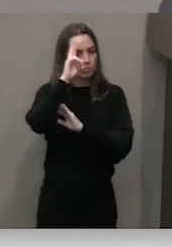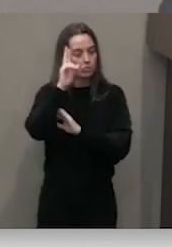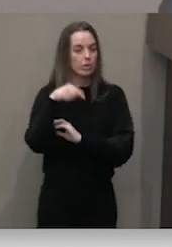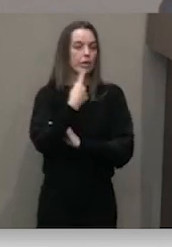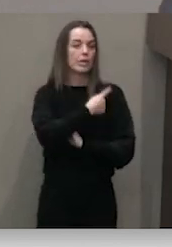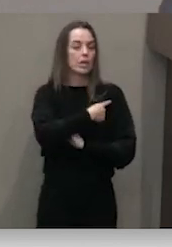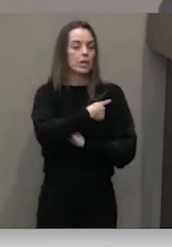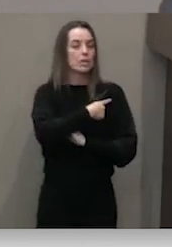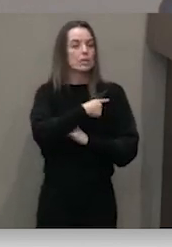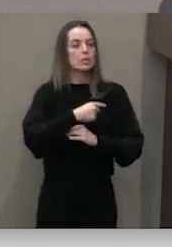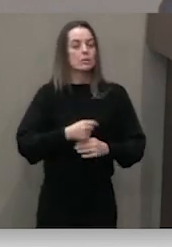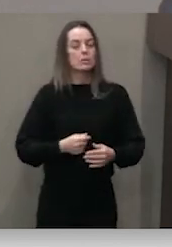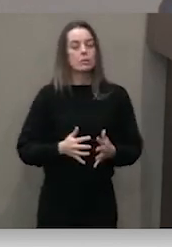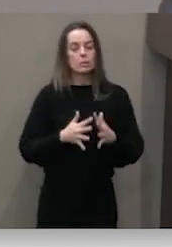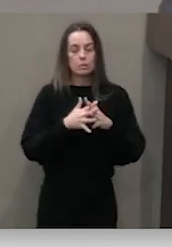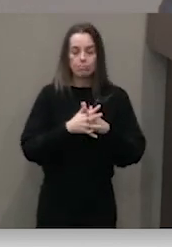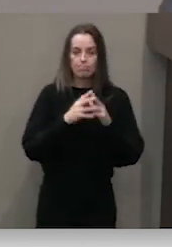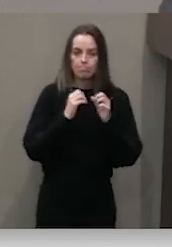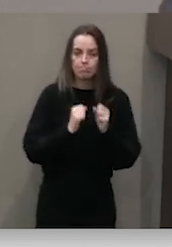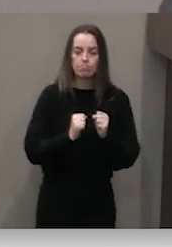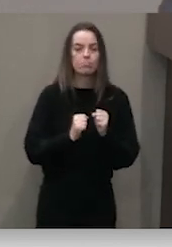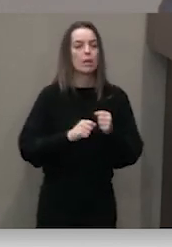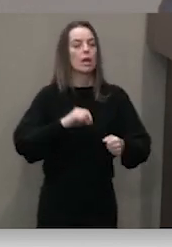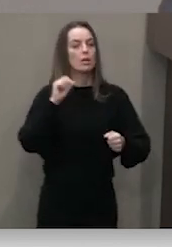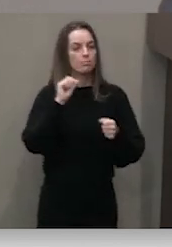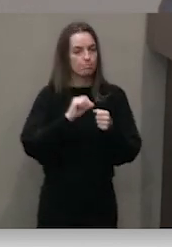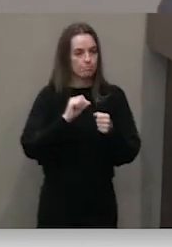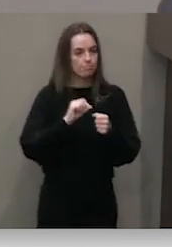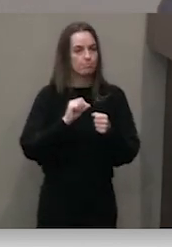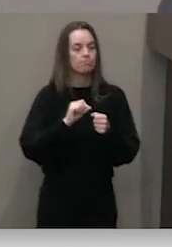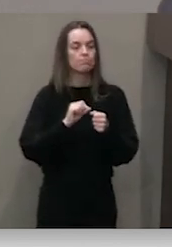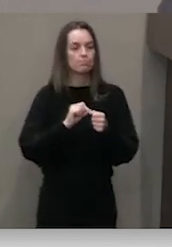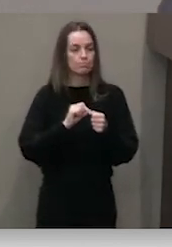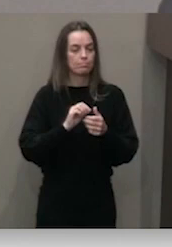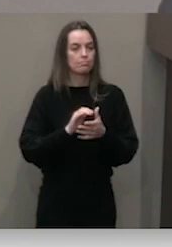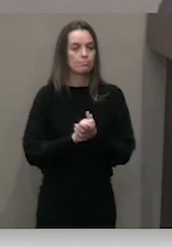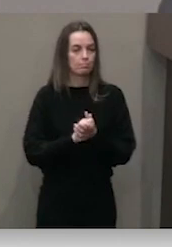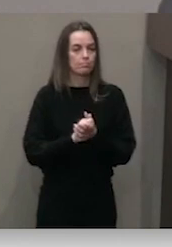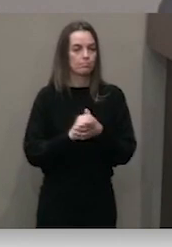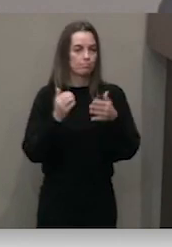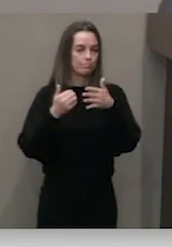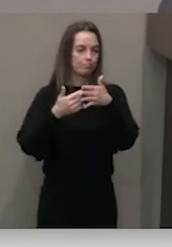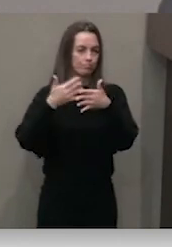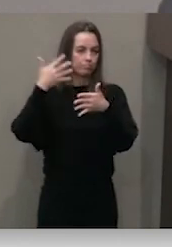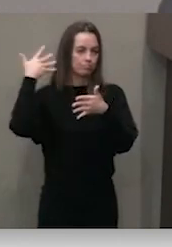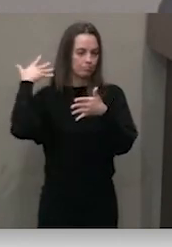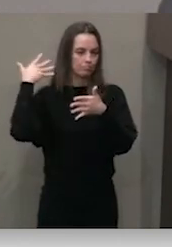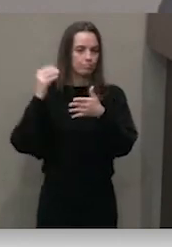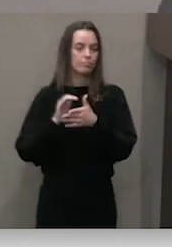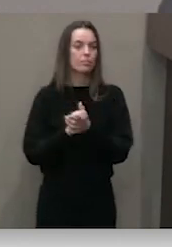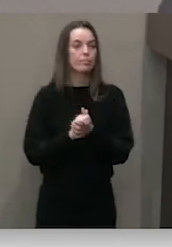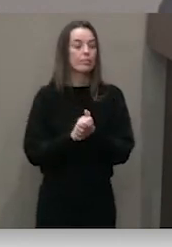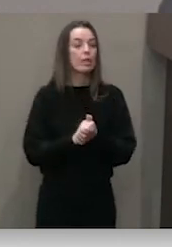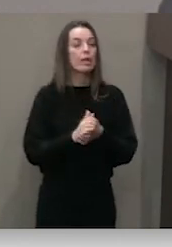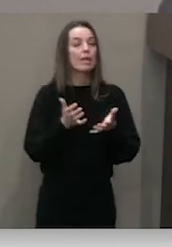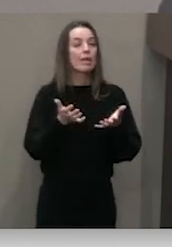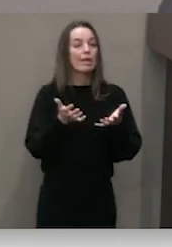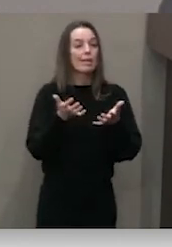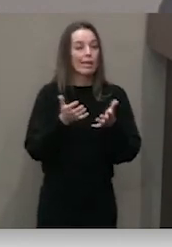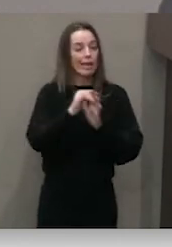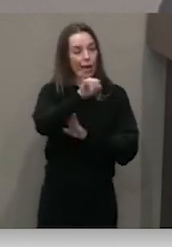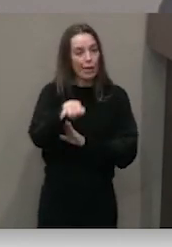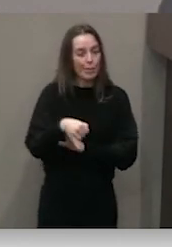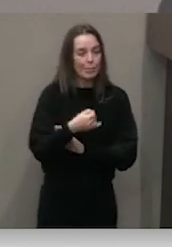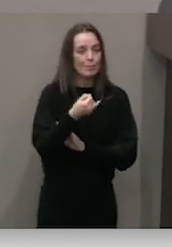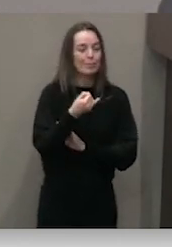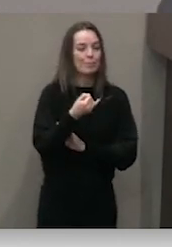fazê-la. A gente viveu com a dificuldade de fazê-la por um tempo. Queria aproveitar um gancho da fala